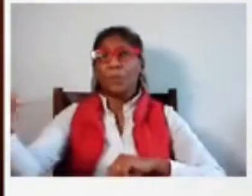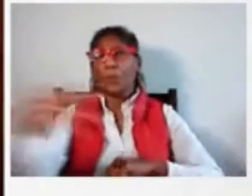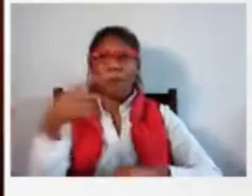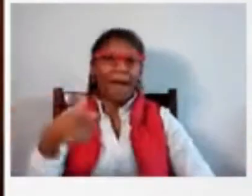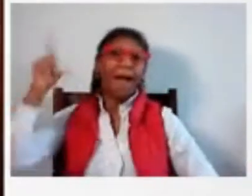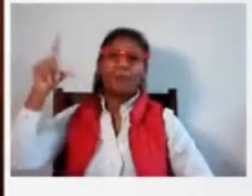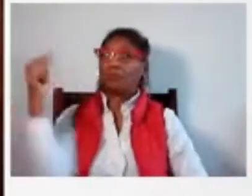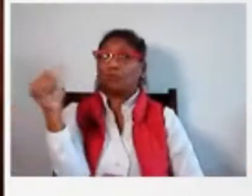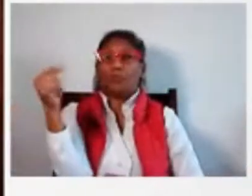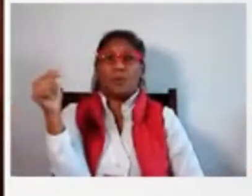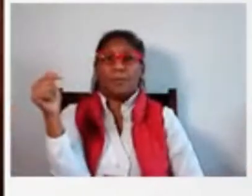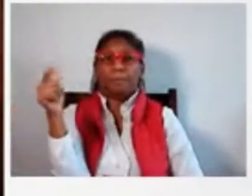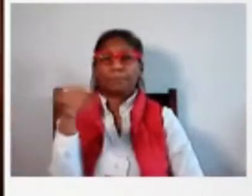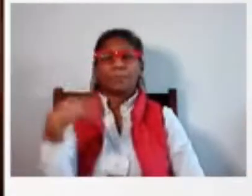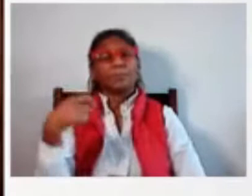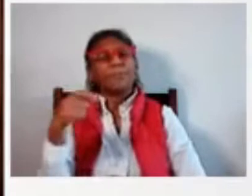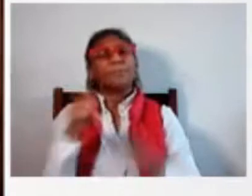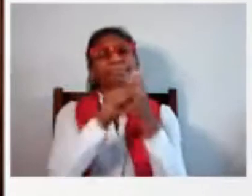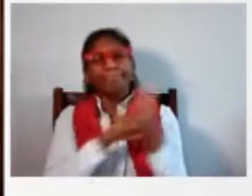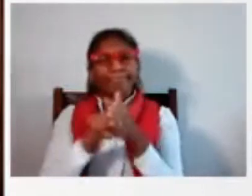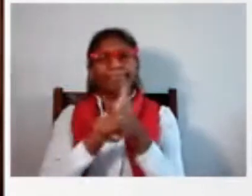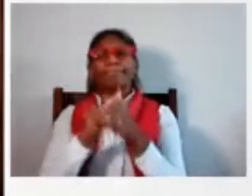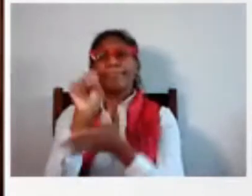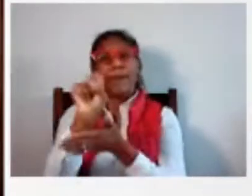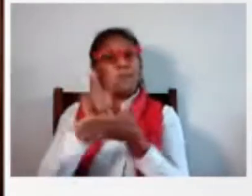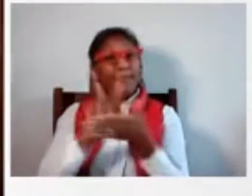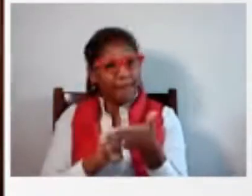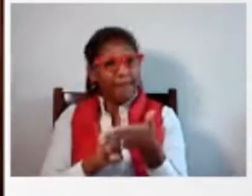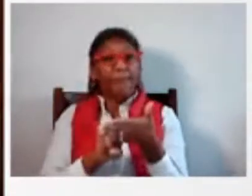início, a gente precisava fazer monitoramento e ajustes,